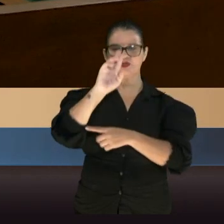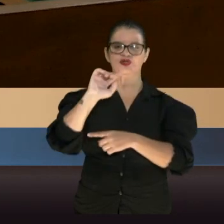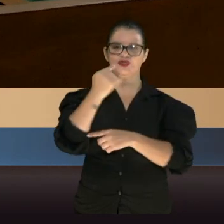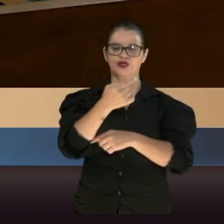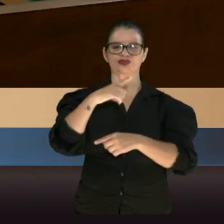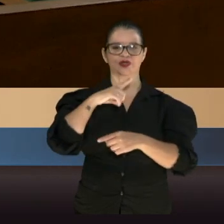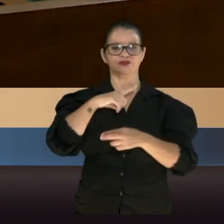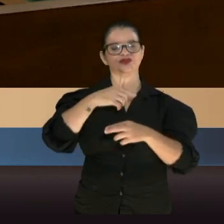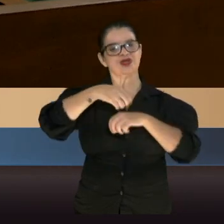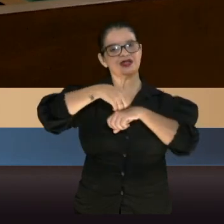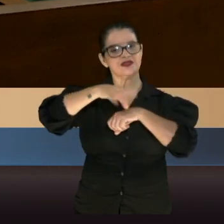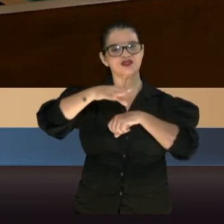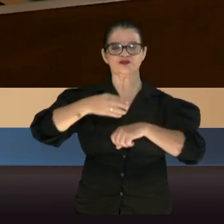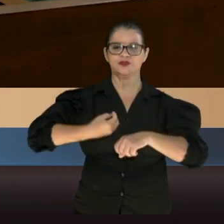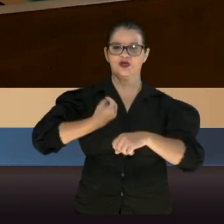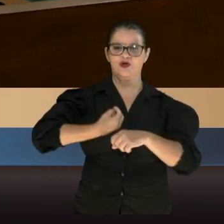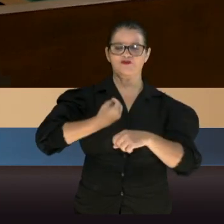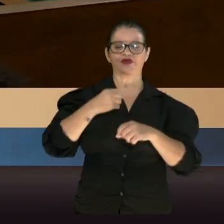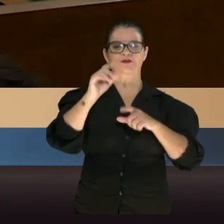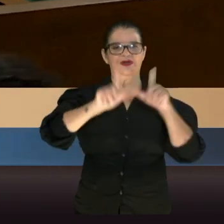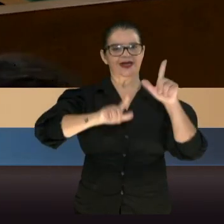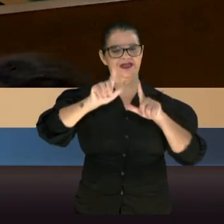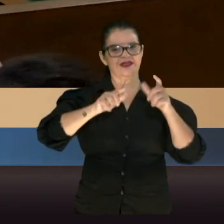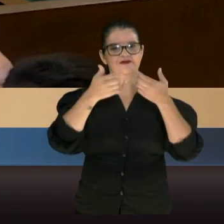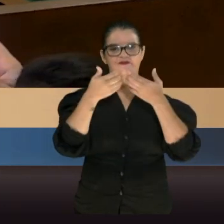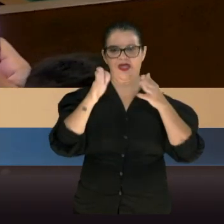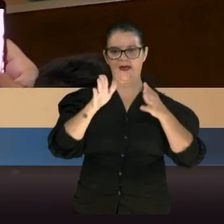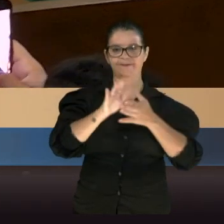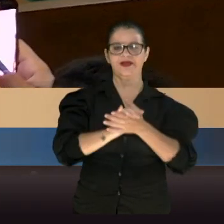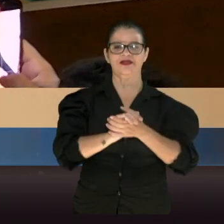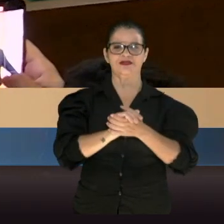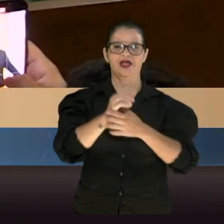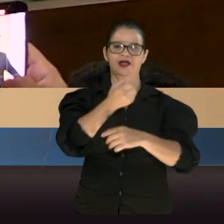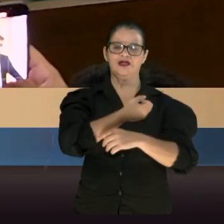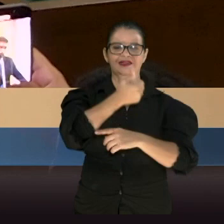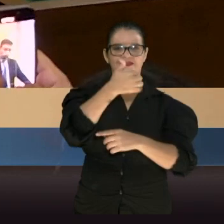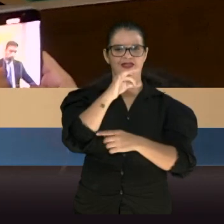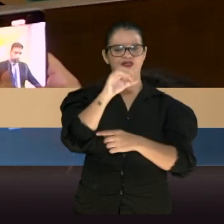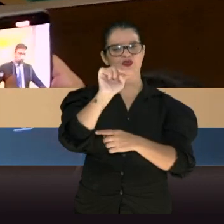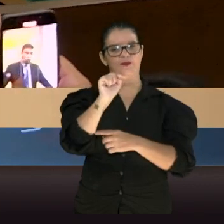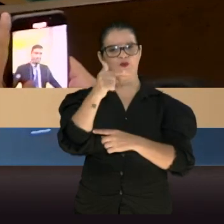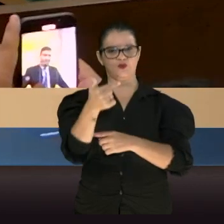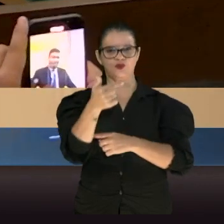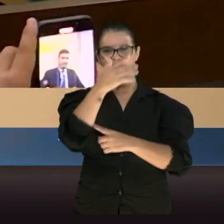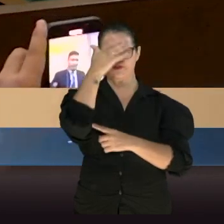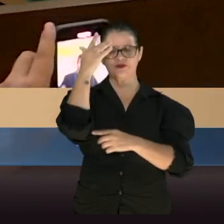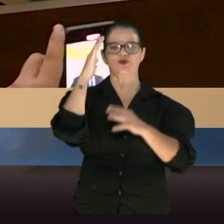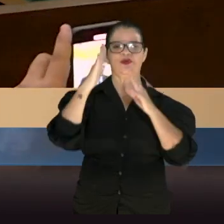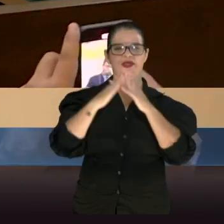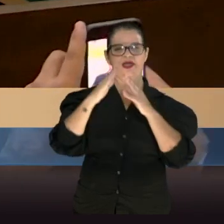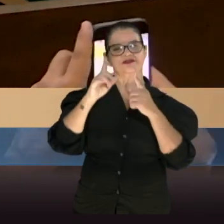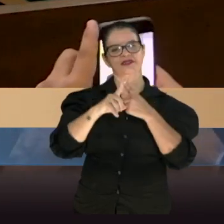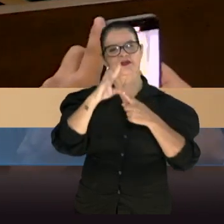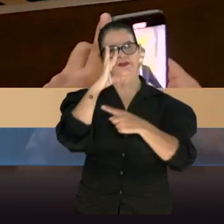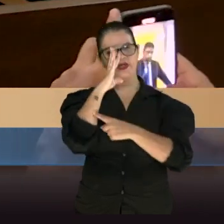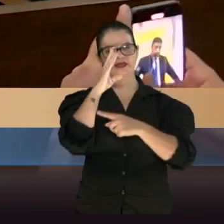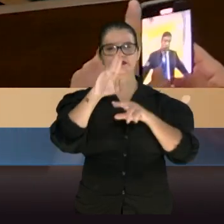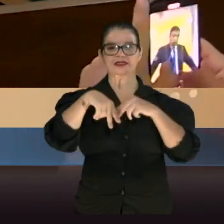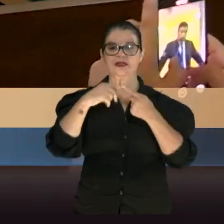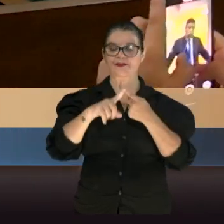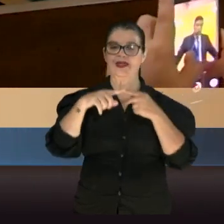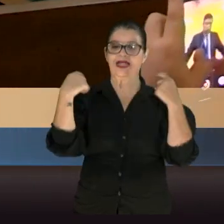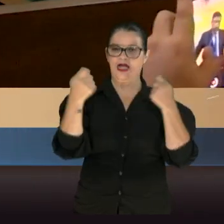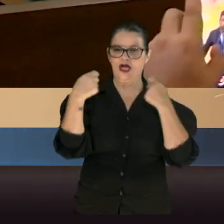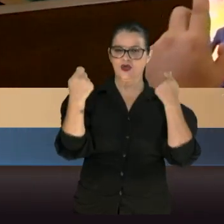estamos retransmitindo ao vivo, na TV aberta, no canal 10.2, pessoal que está em casa também nos assistindo, também em